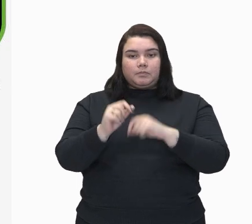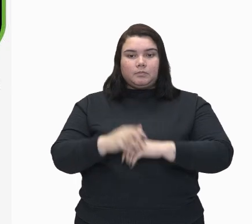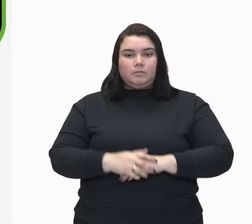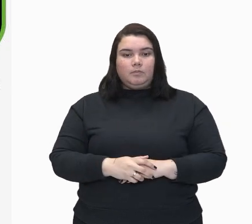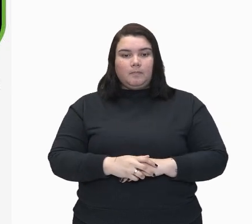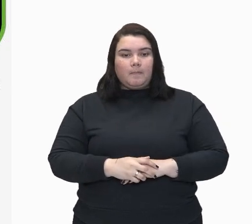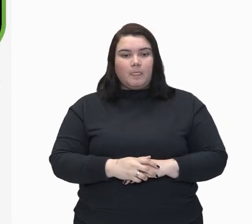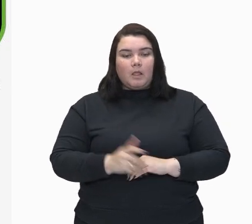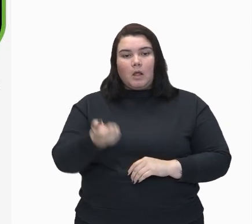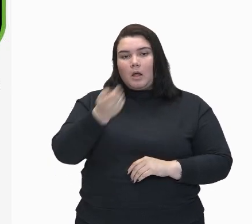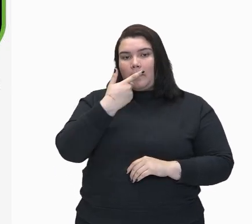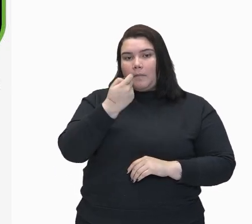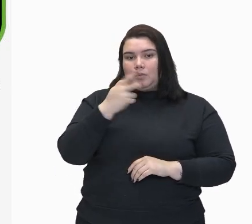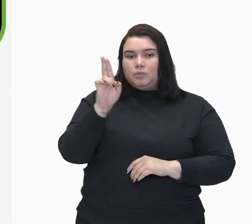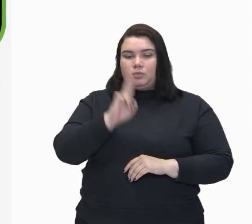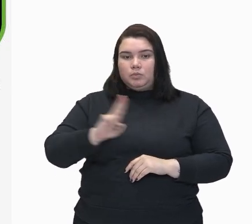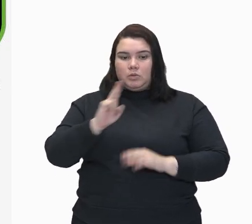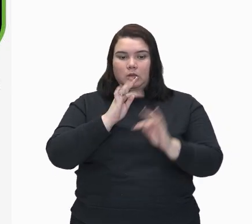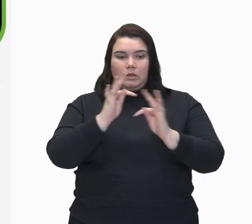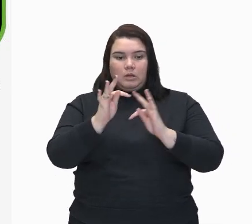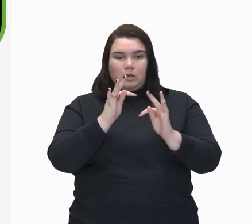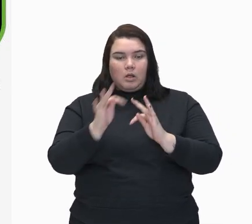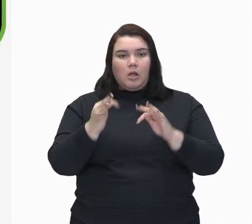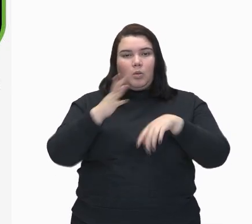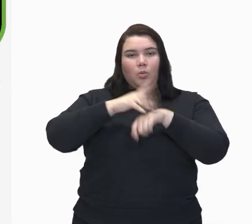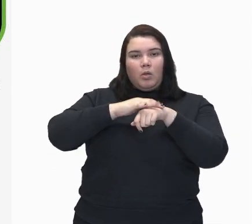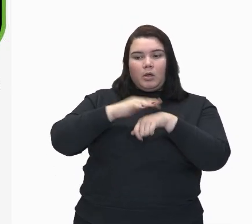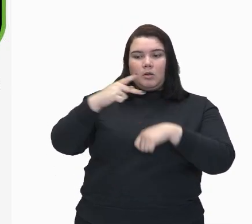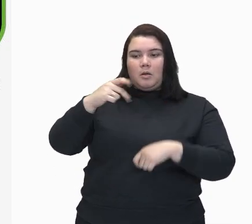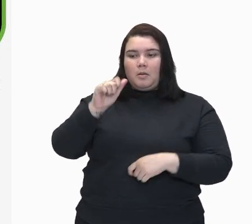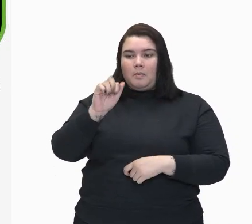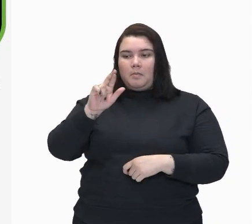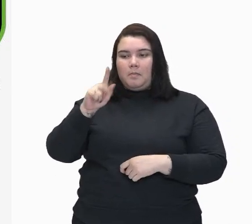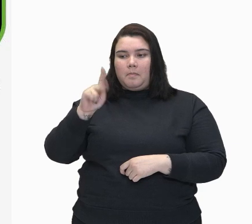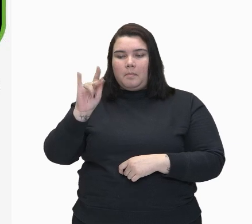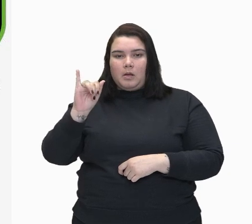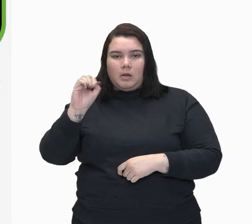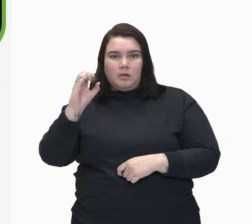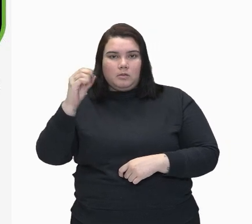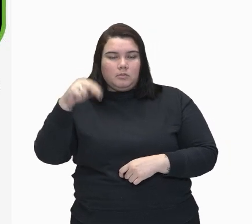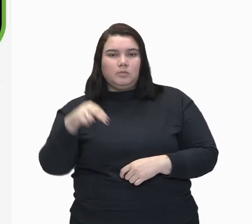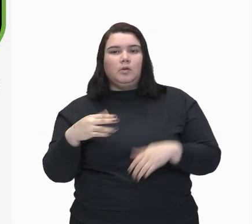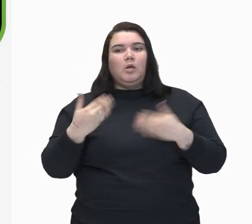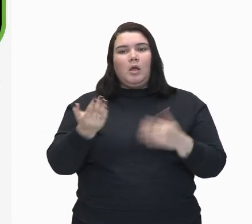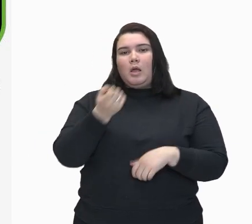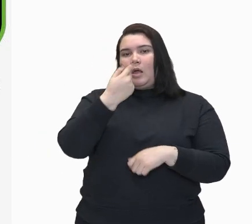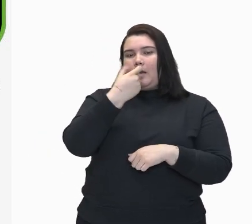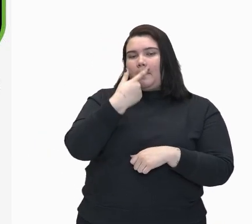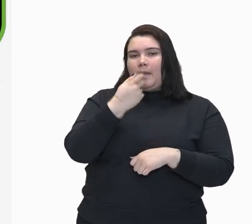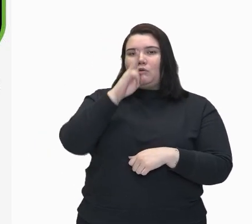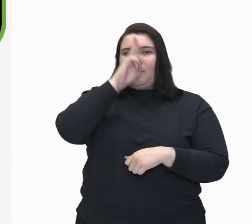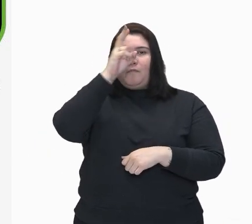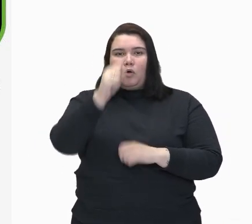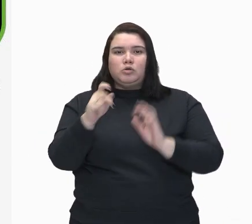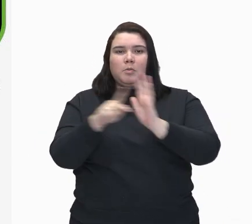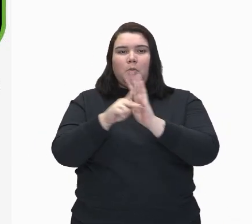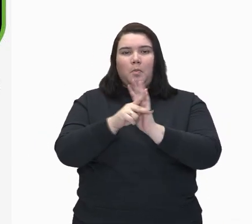L-Dopa, que é o medicamento usado para tratar o mal de Parkinson, beta-bloqueadores, drogas usadas contra problemas